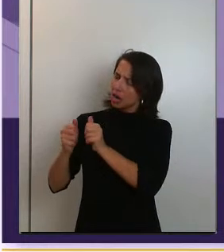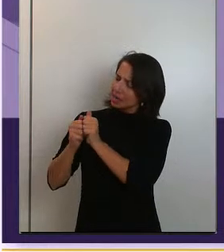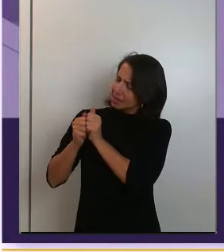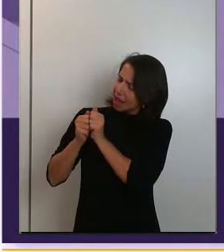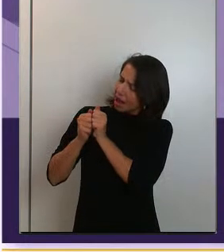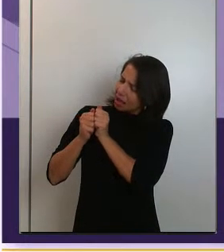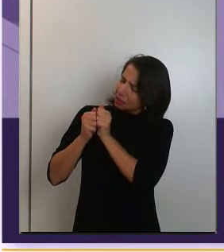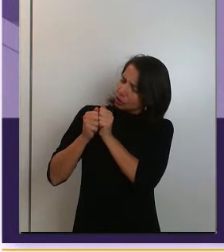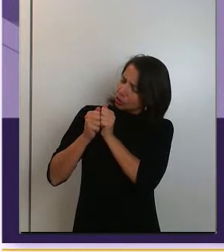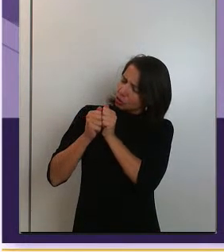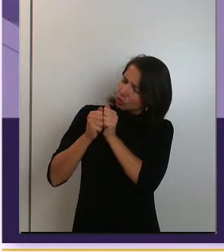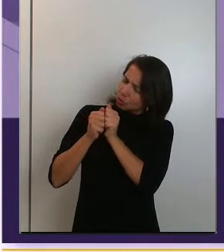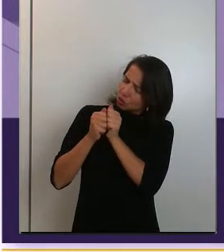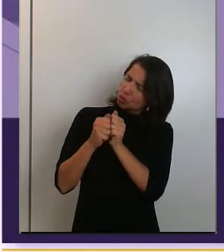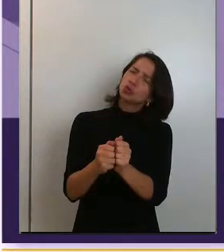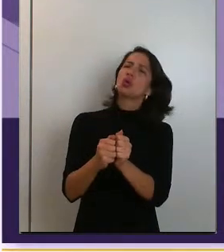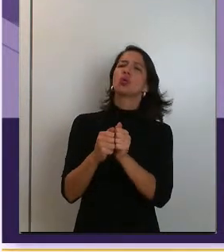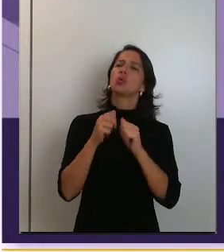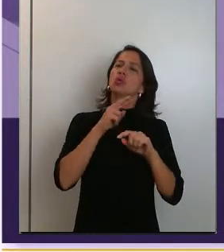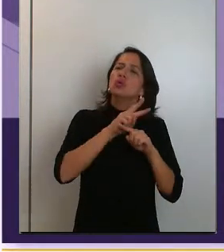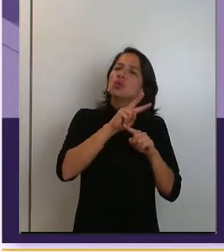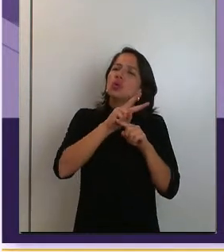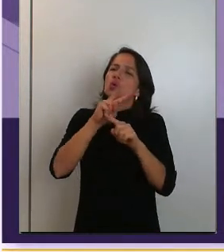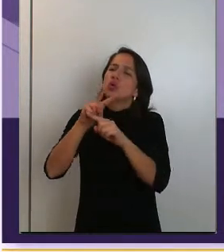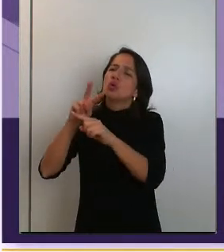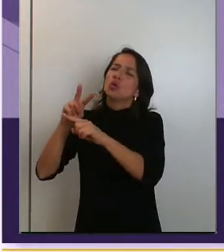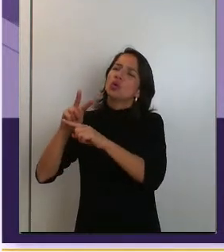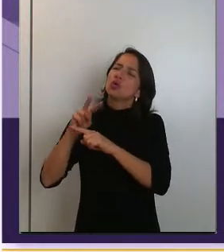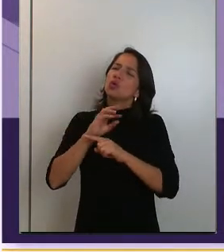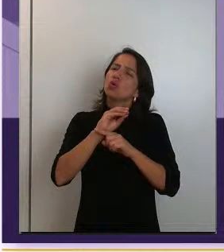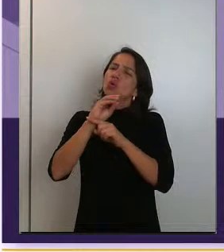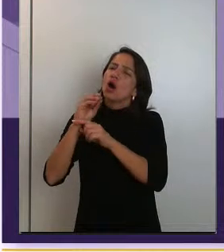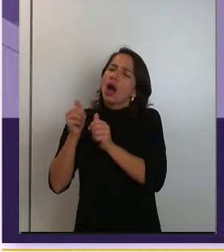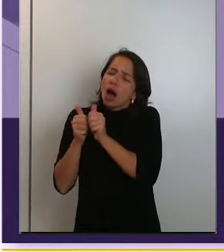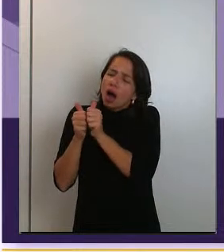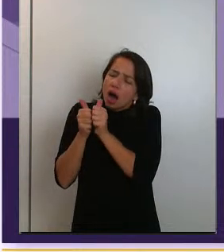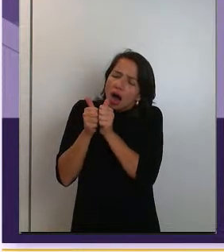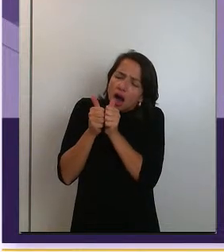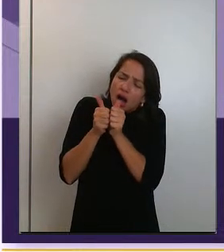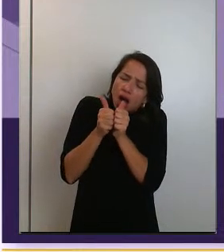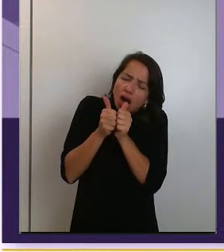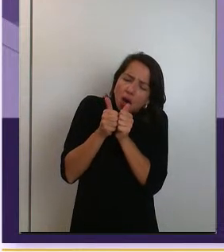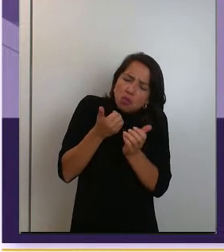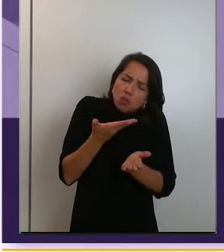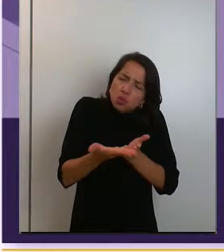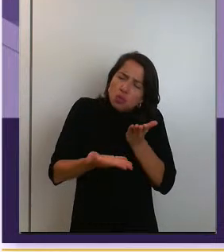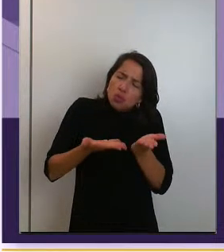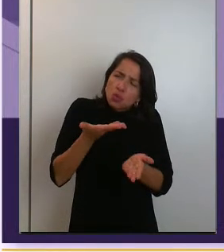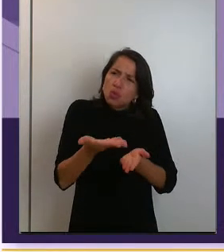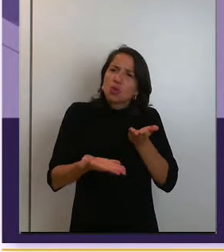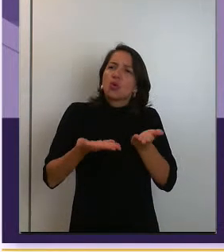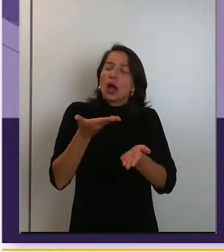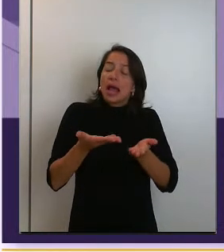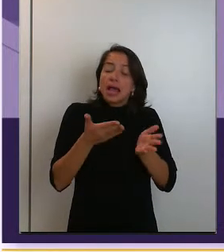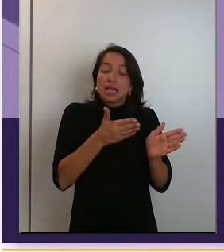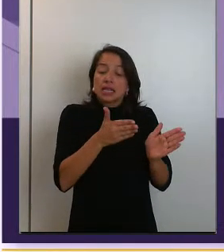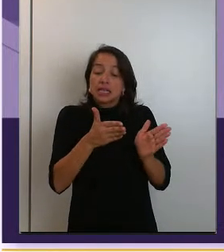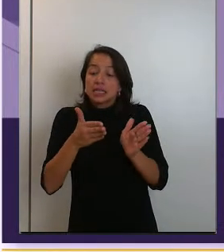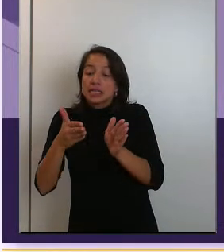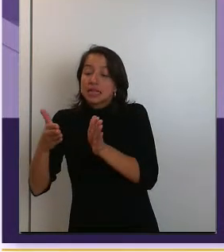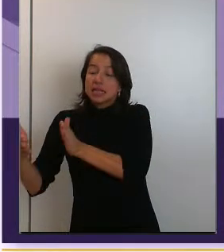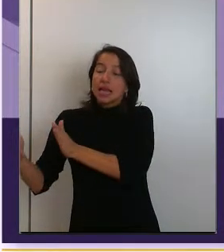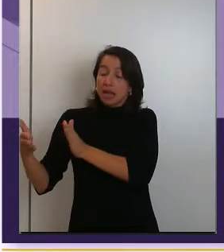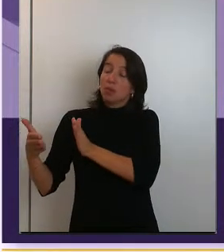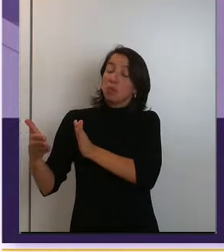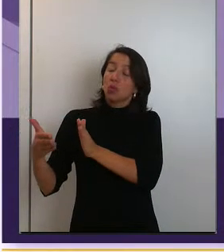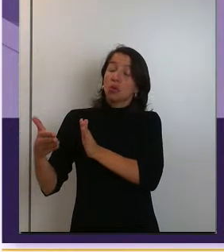precisa também de uma pessoa que possa, nos primeiros dias, né, durante o tempo que a lei determina como auxílio paternidade, alguém que possa